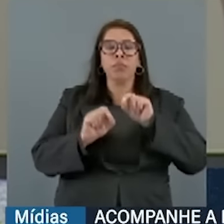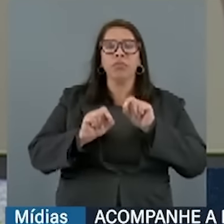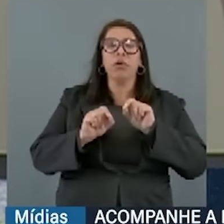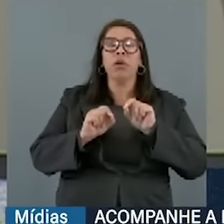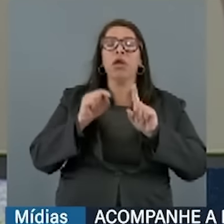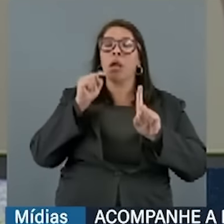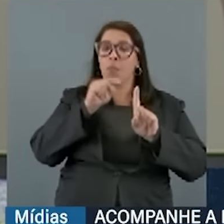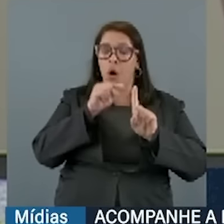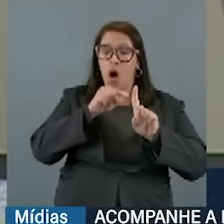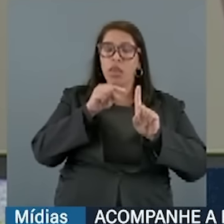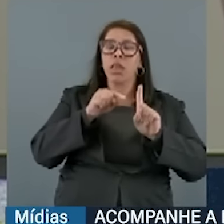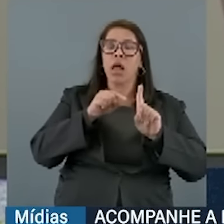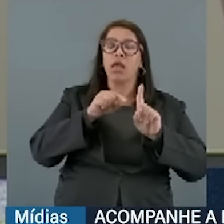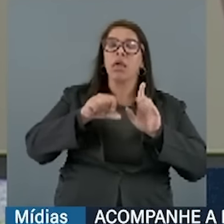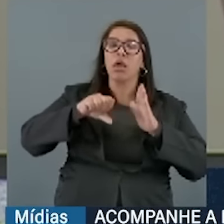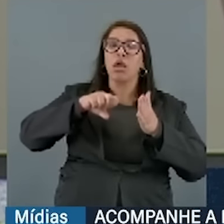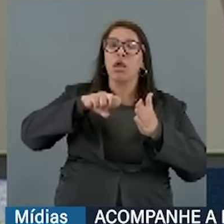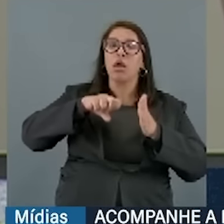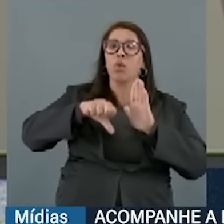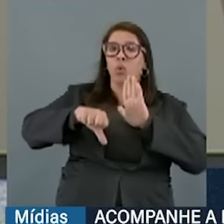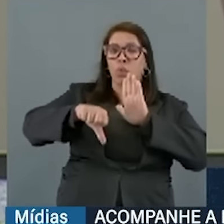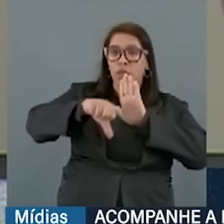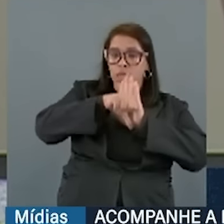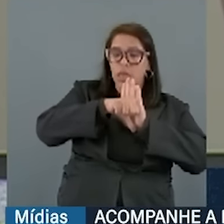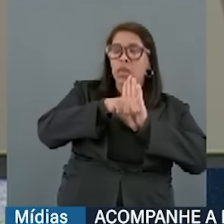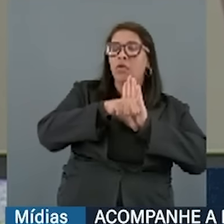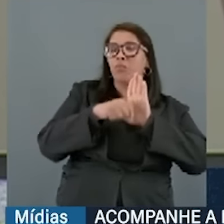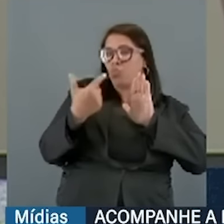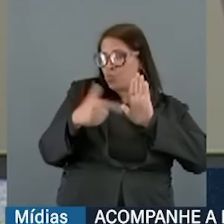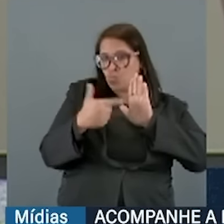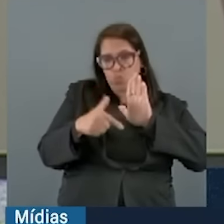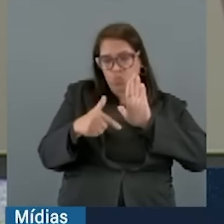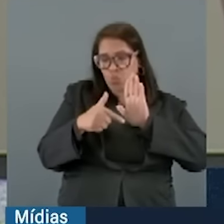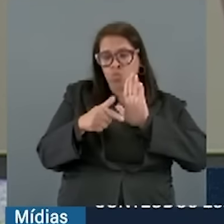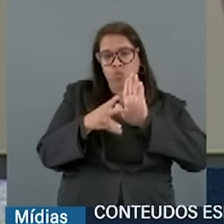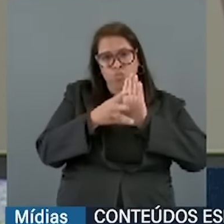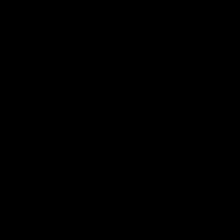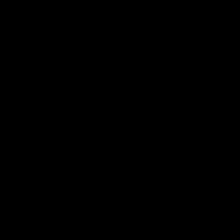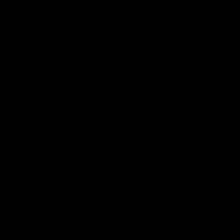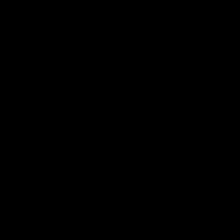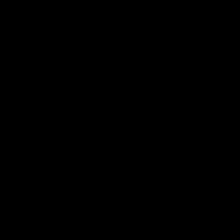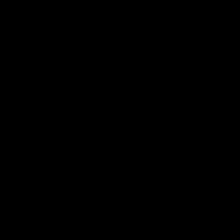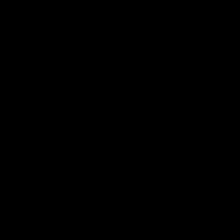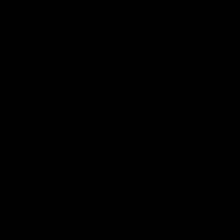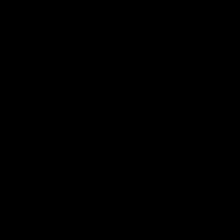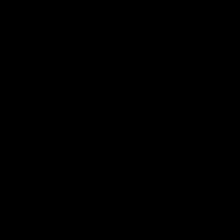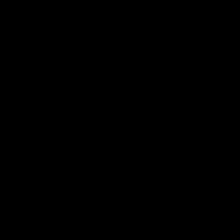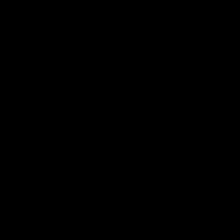esses processos talvez sequer deveriam ter existido.